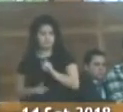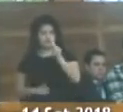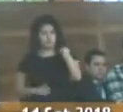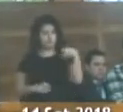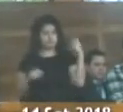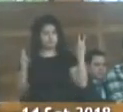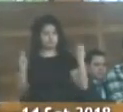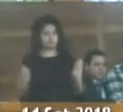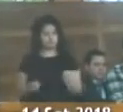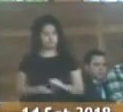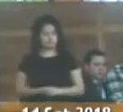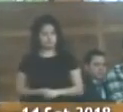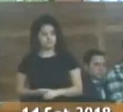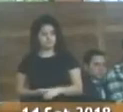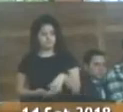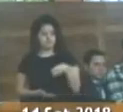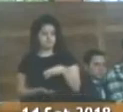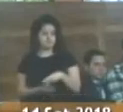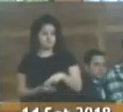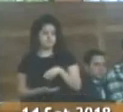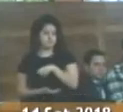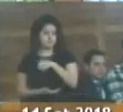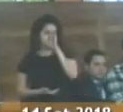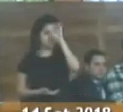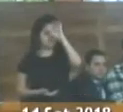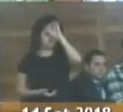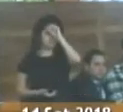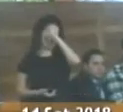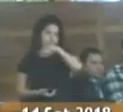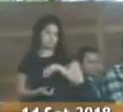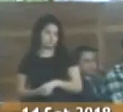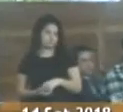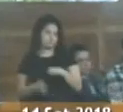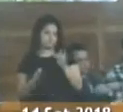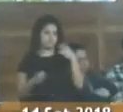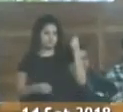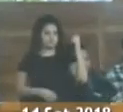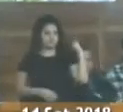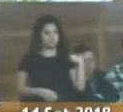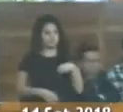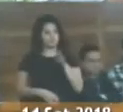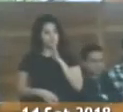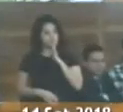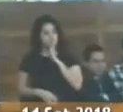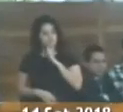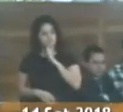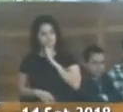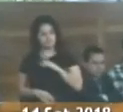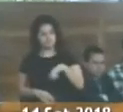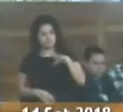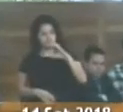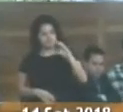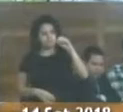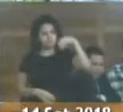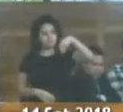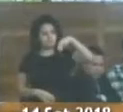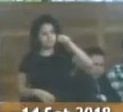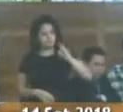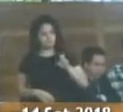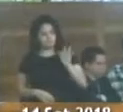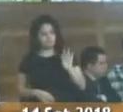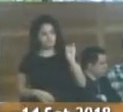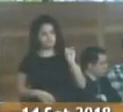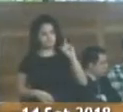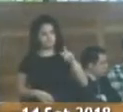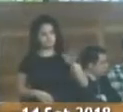assunto. O fato é que esse saber tradicional é reconhecido pela nossa Constituição Federal e Estadual.